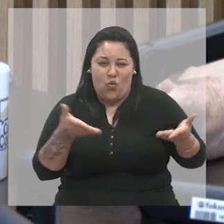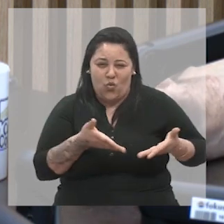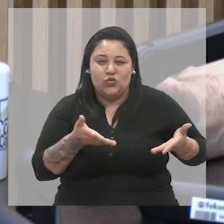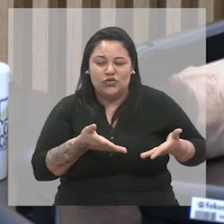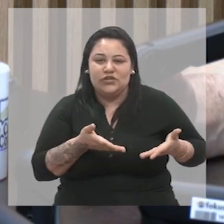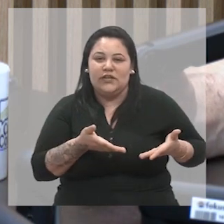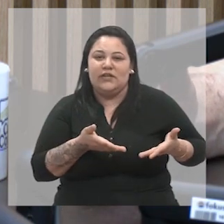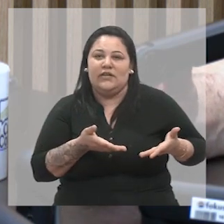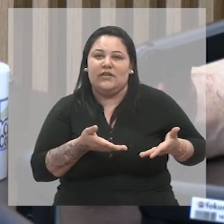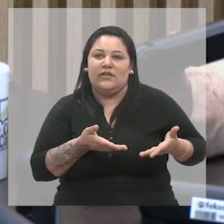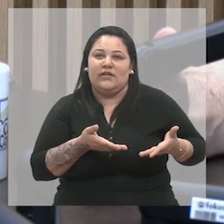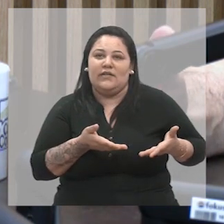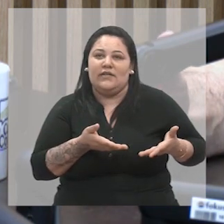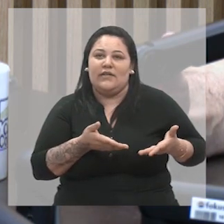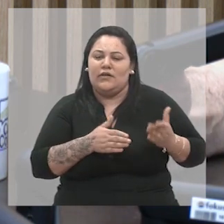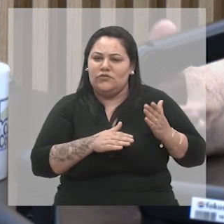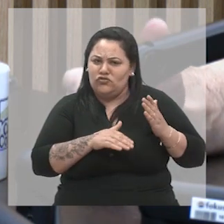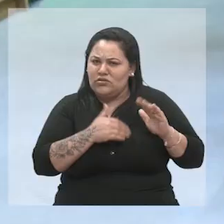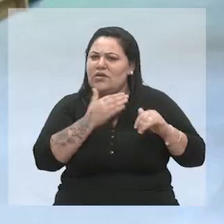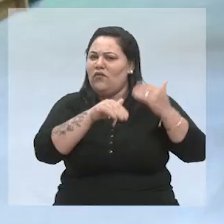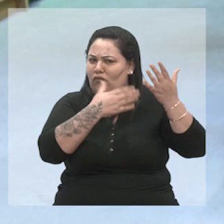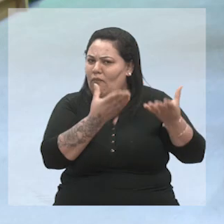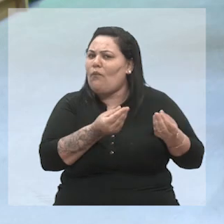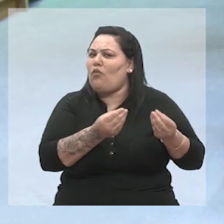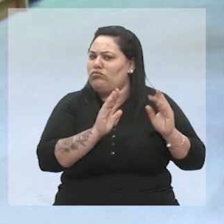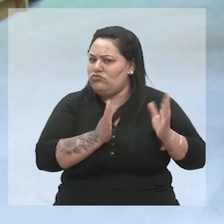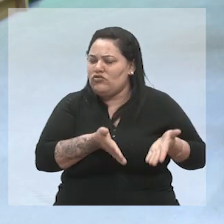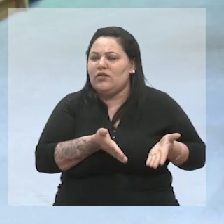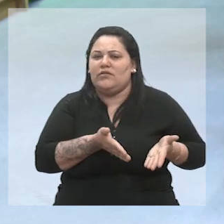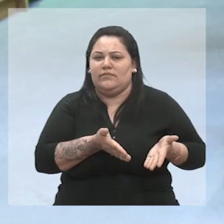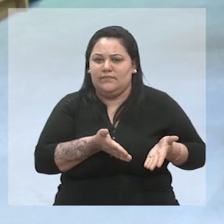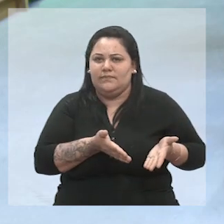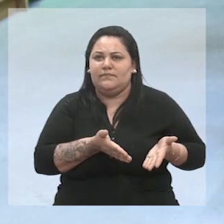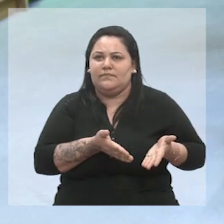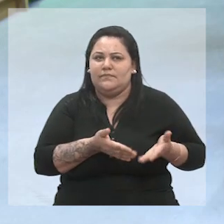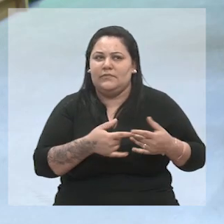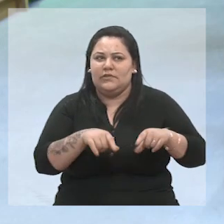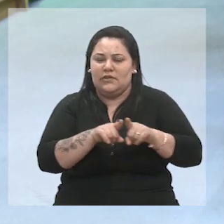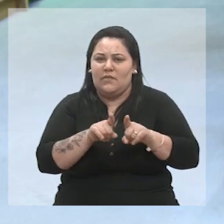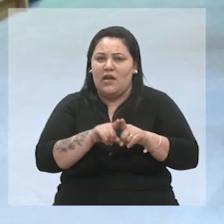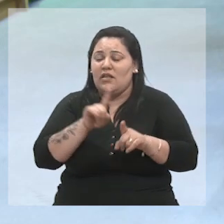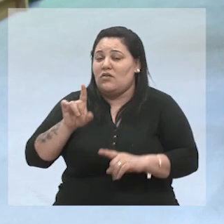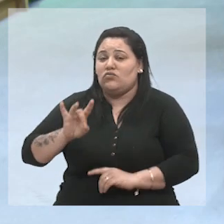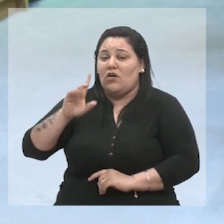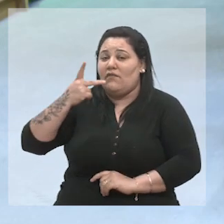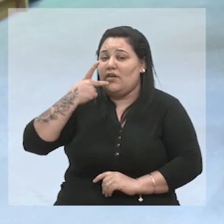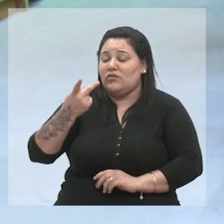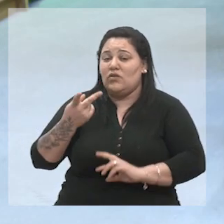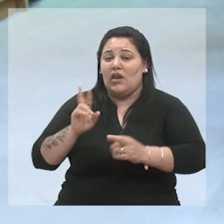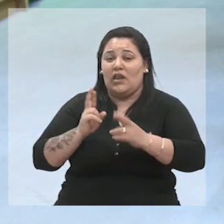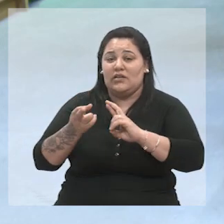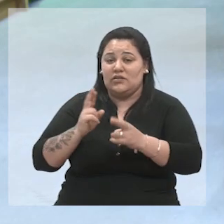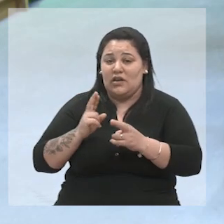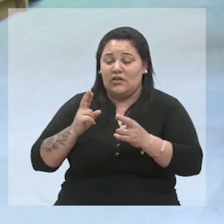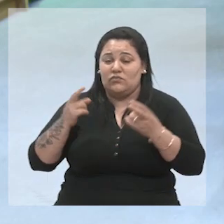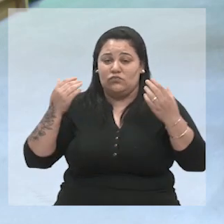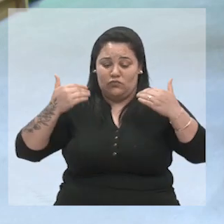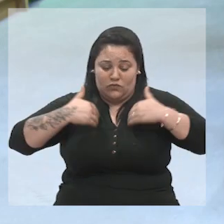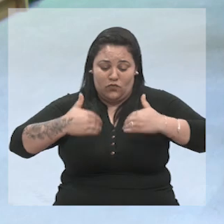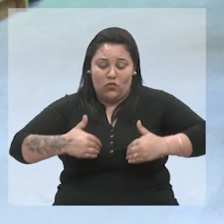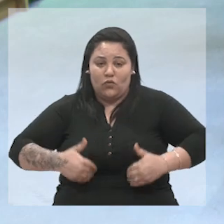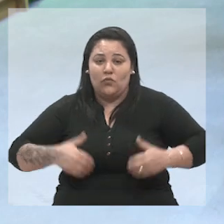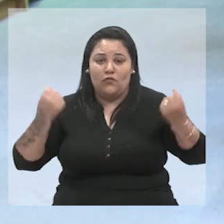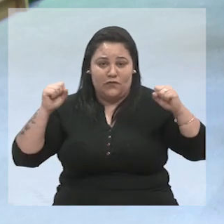hoje, ele evoluiu muito, né? Além não só da questão